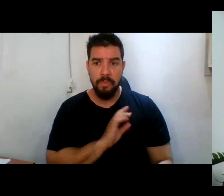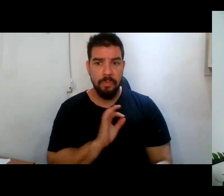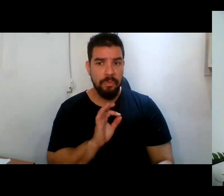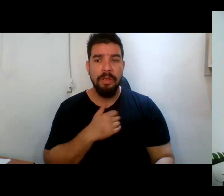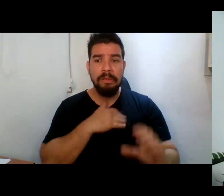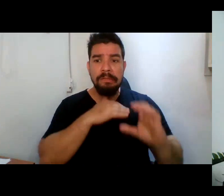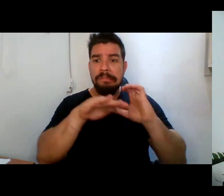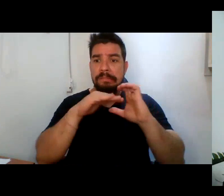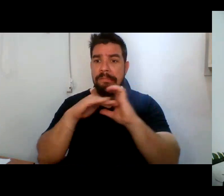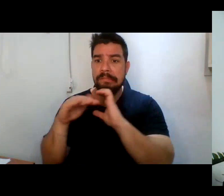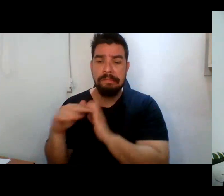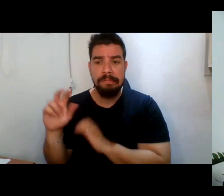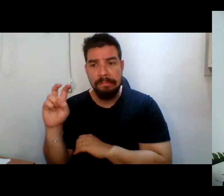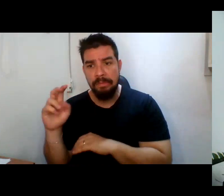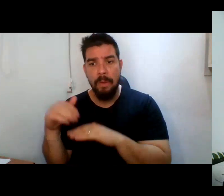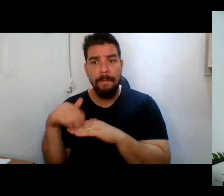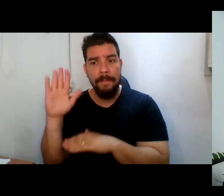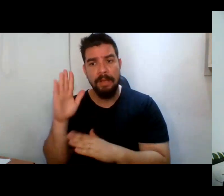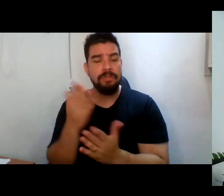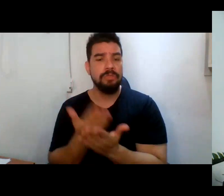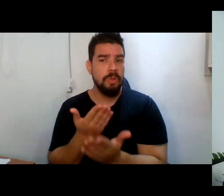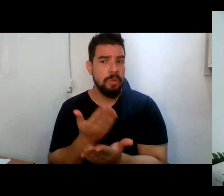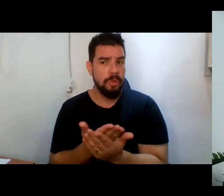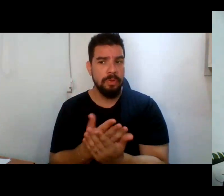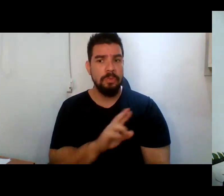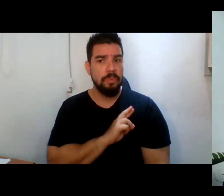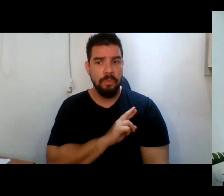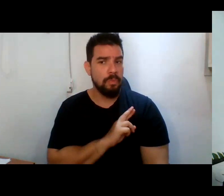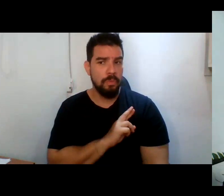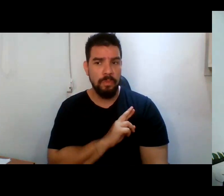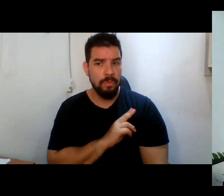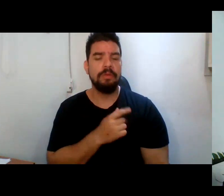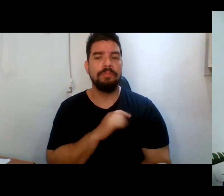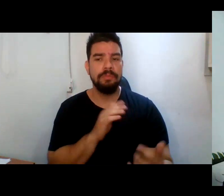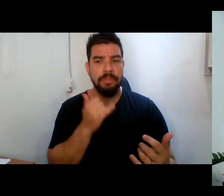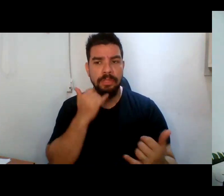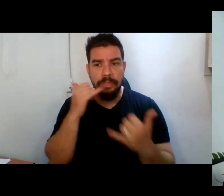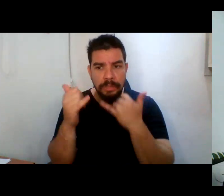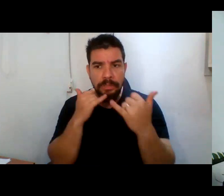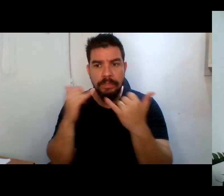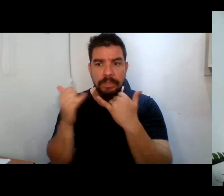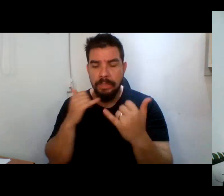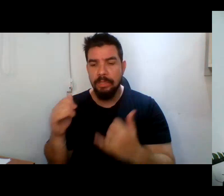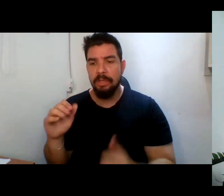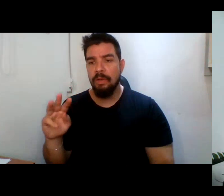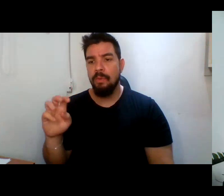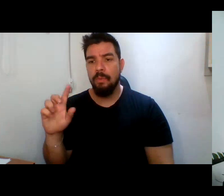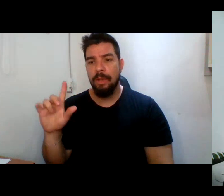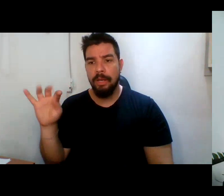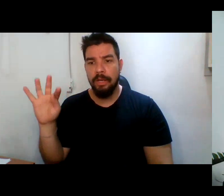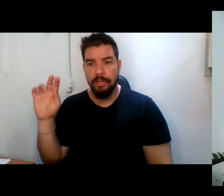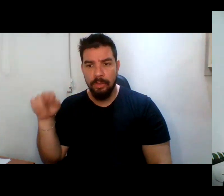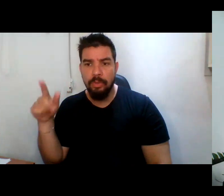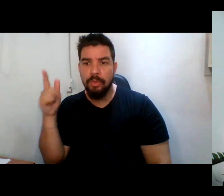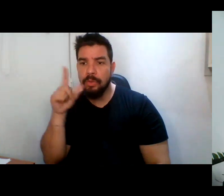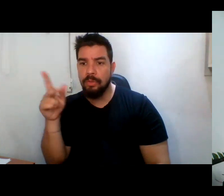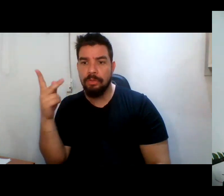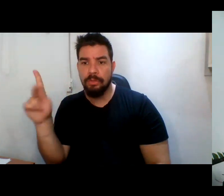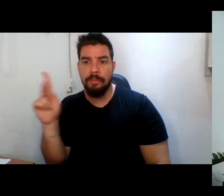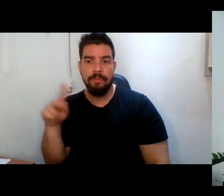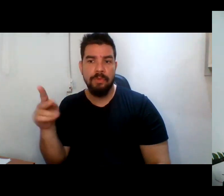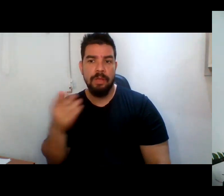5 escolas ou mais. Aí eu tive que entrar em contato com o Elito conseguiu um professor conhecido dele,